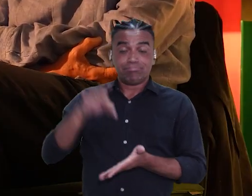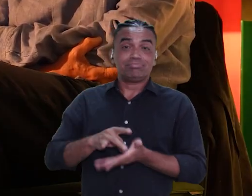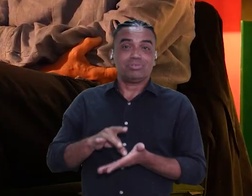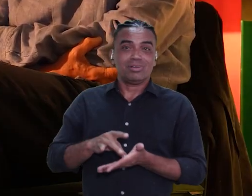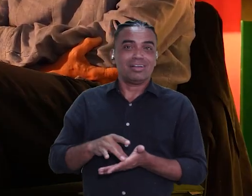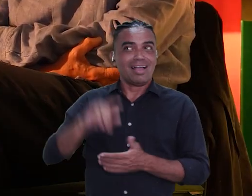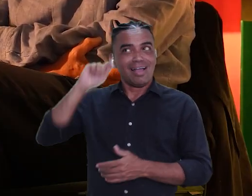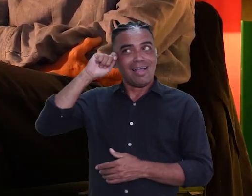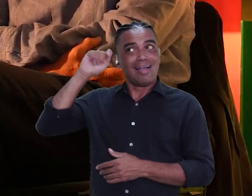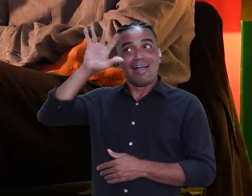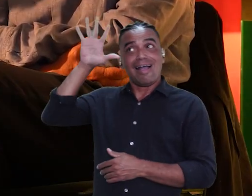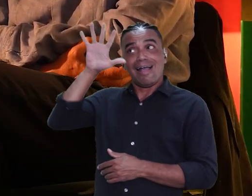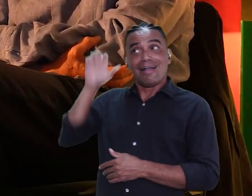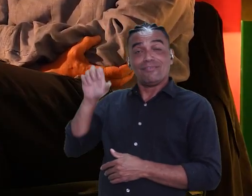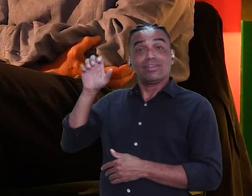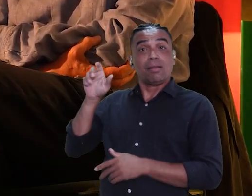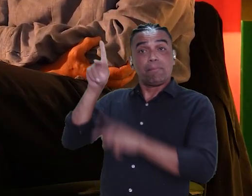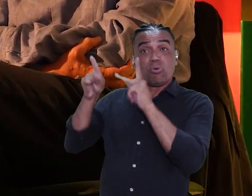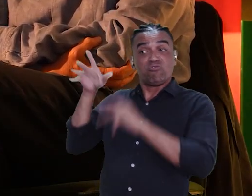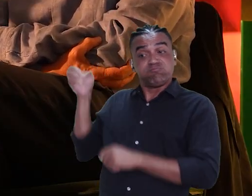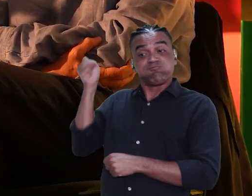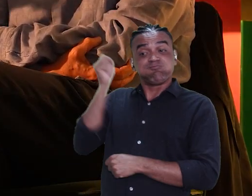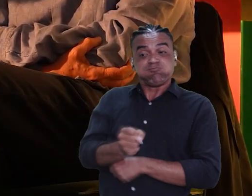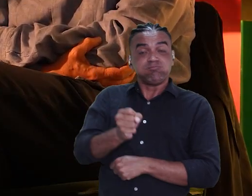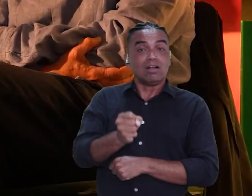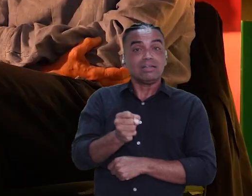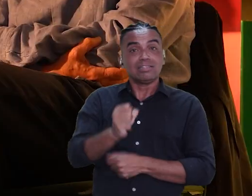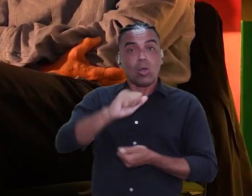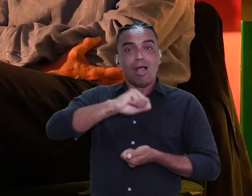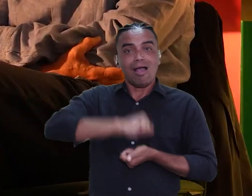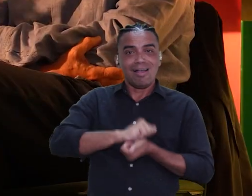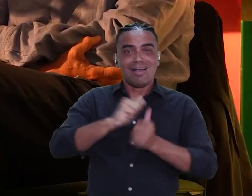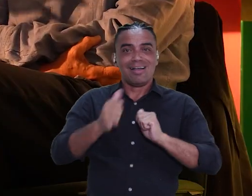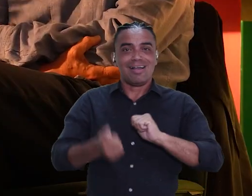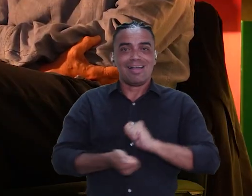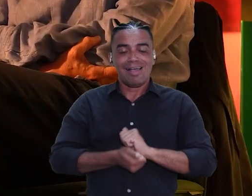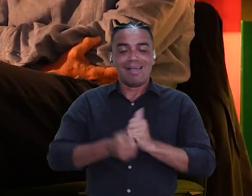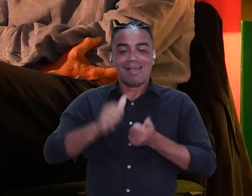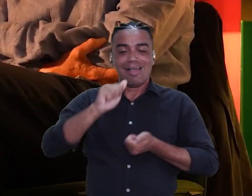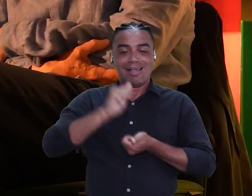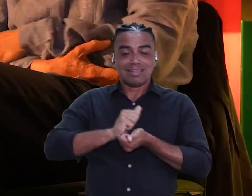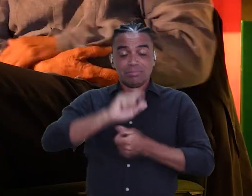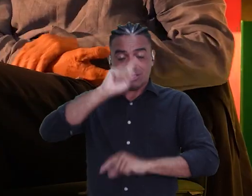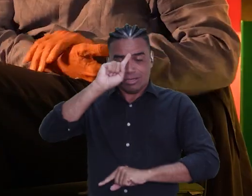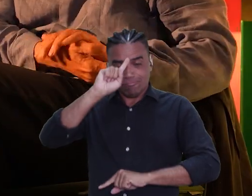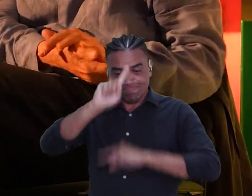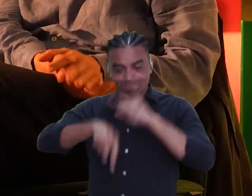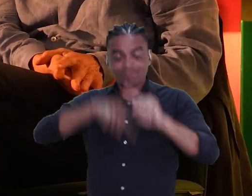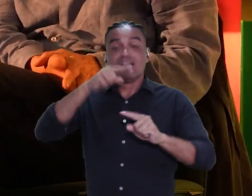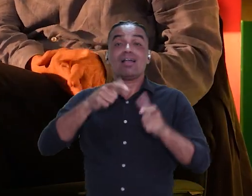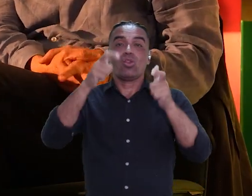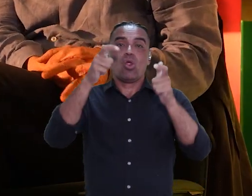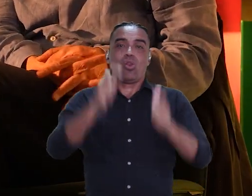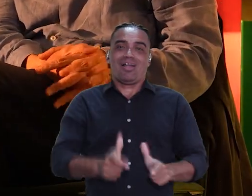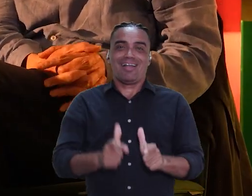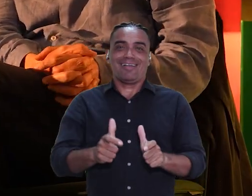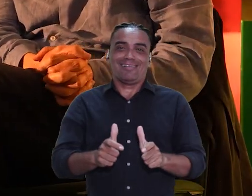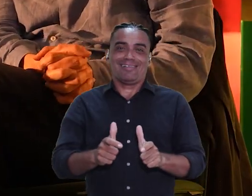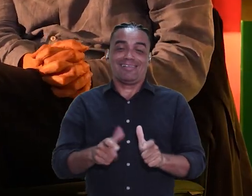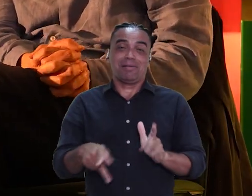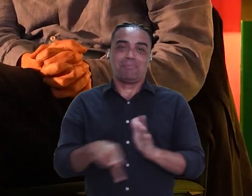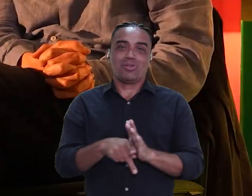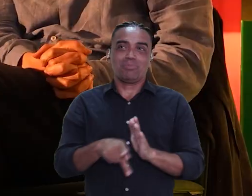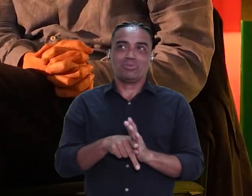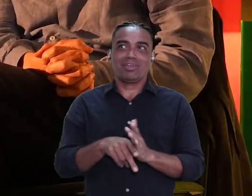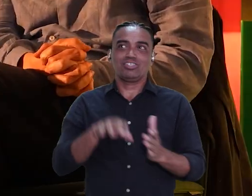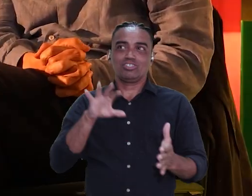da diáspora africana, que é se readaptar e se reconstituir num território, inclusive